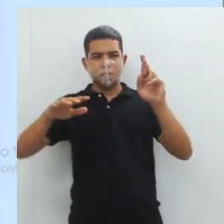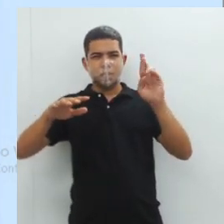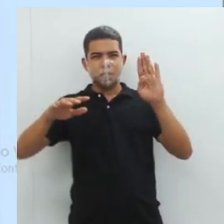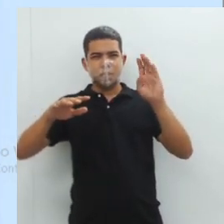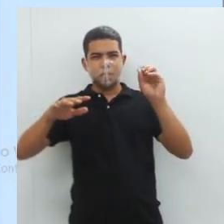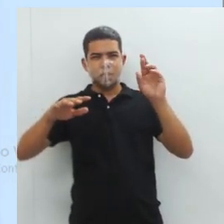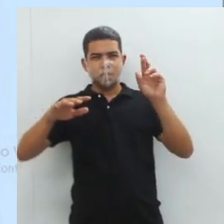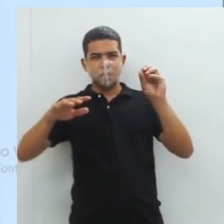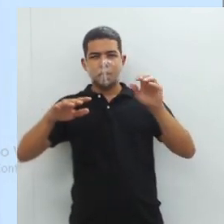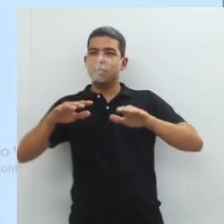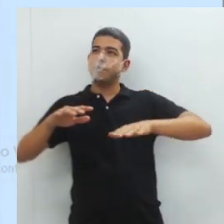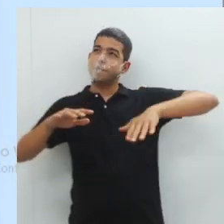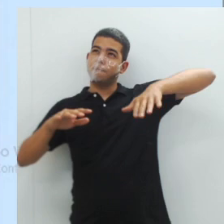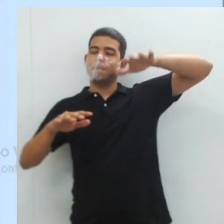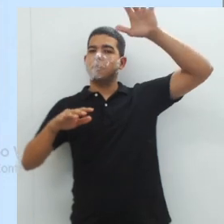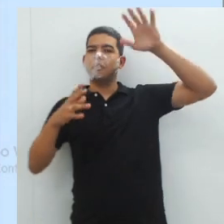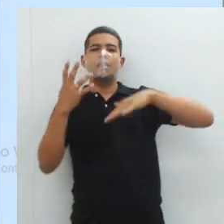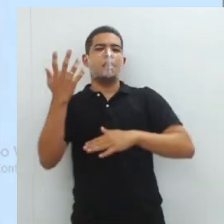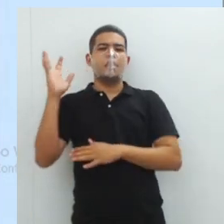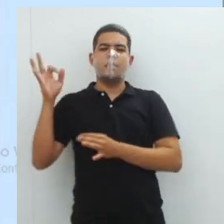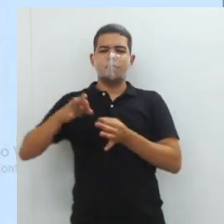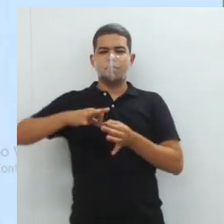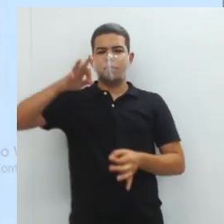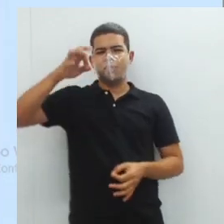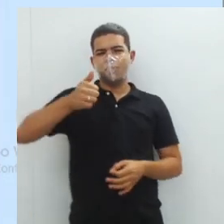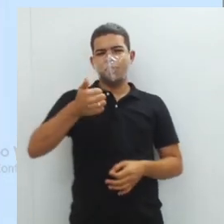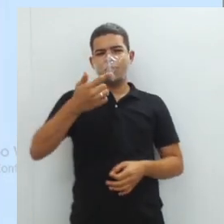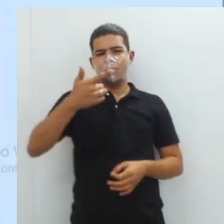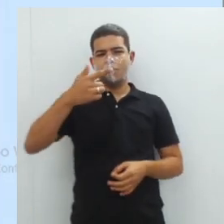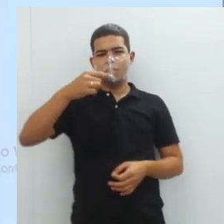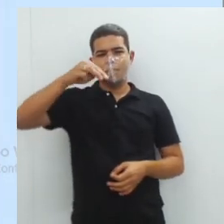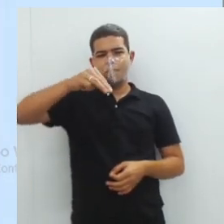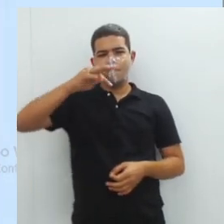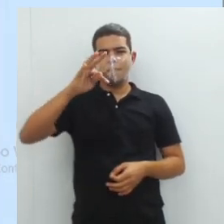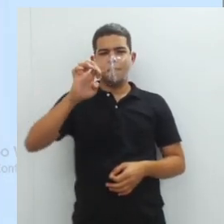12 metros de altura, já são árvores em si com tronco lenhoso.